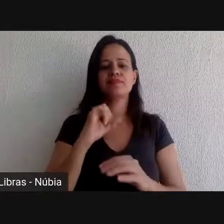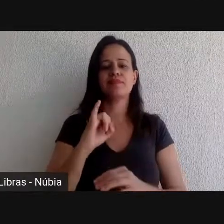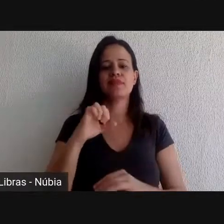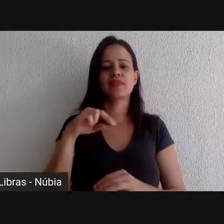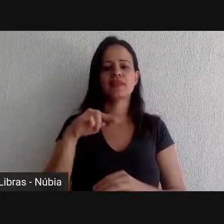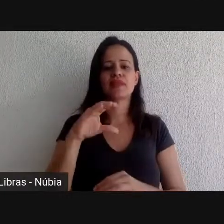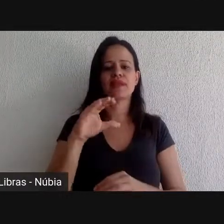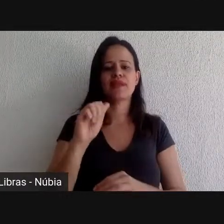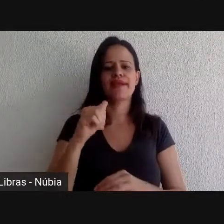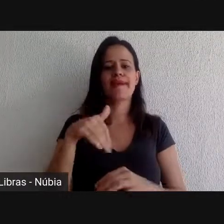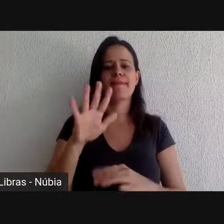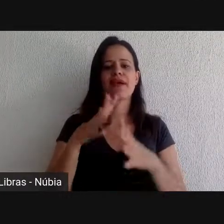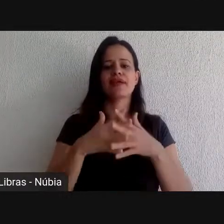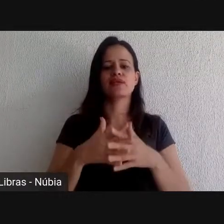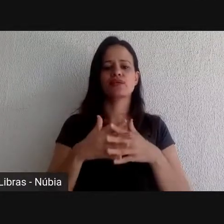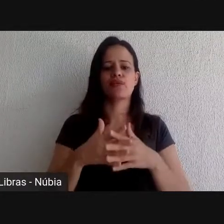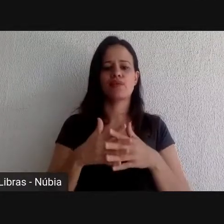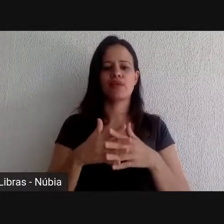complexo